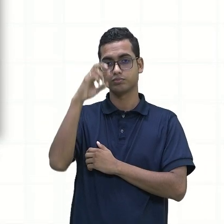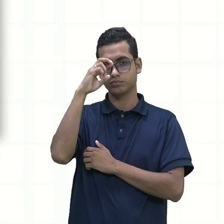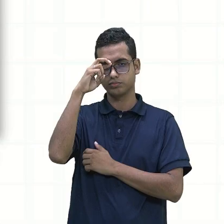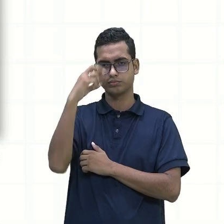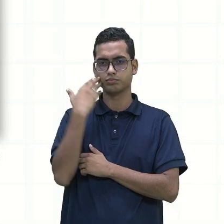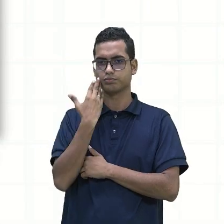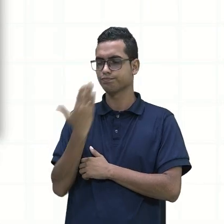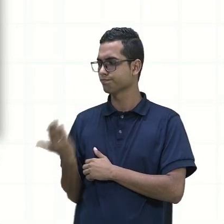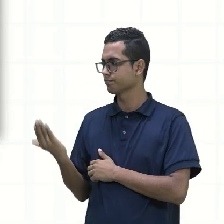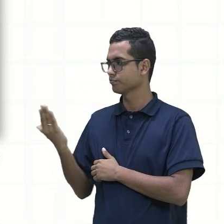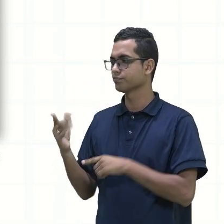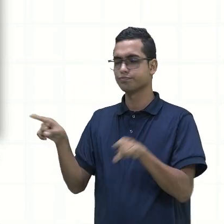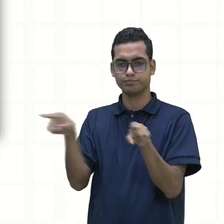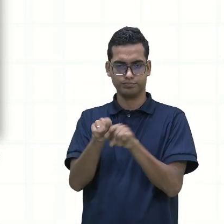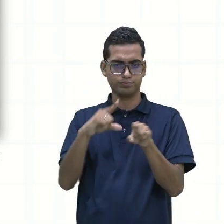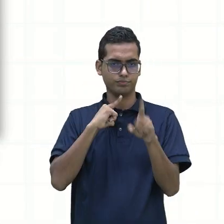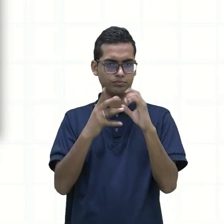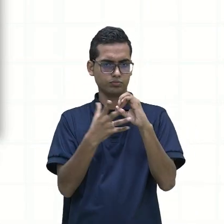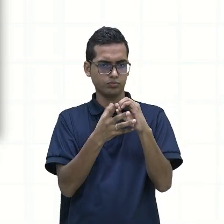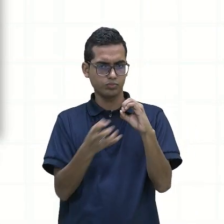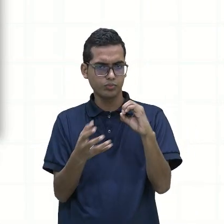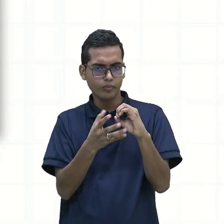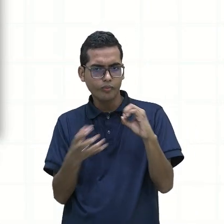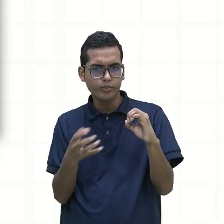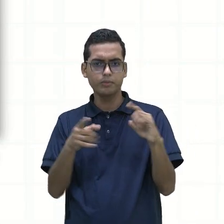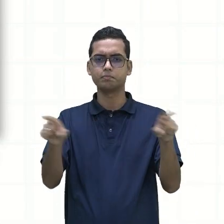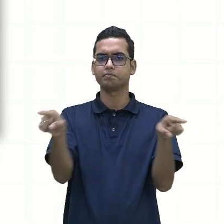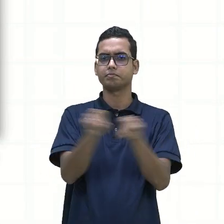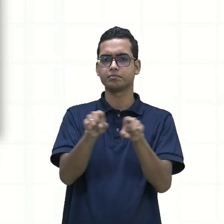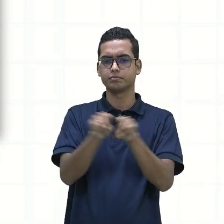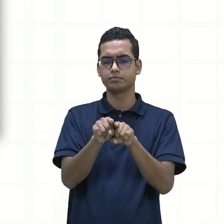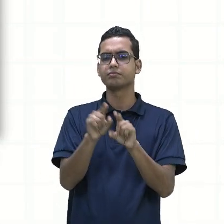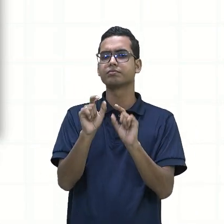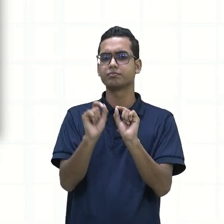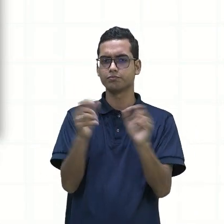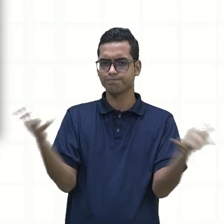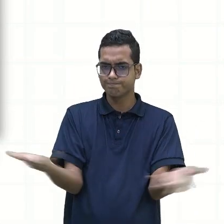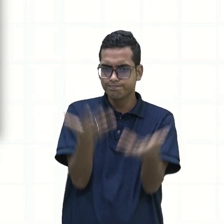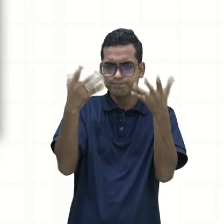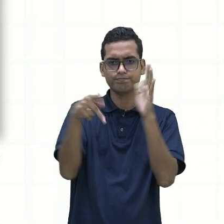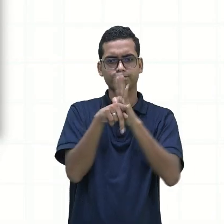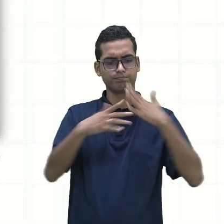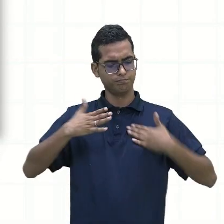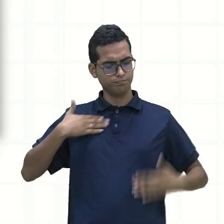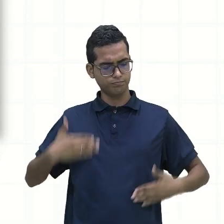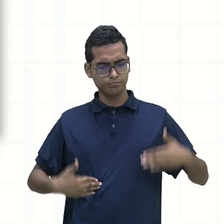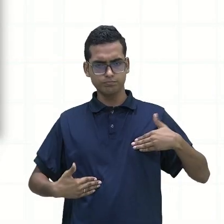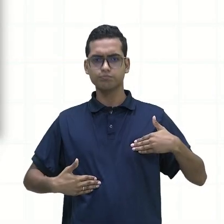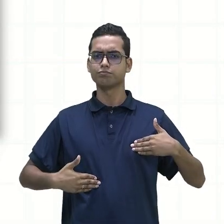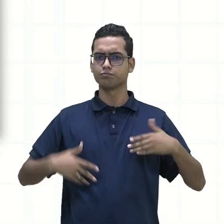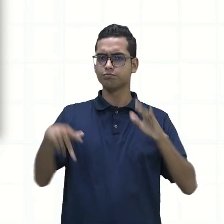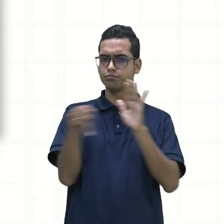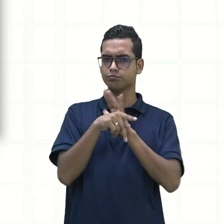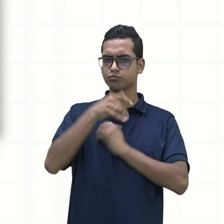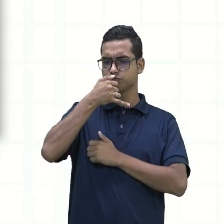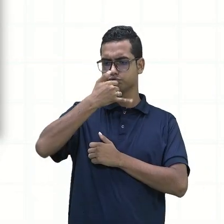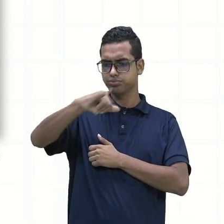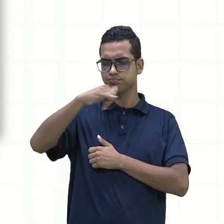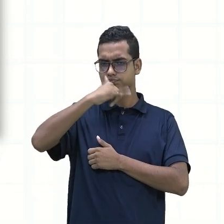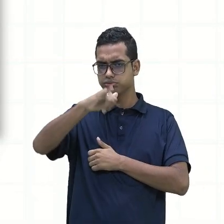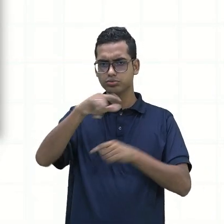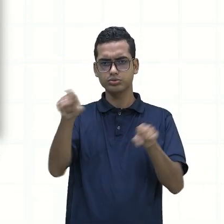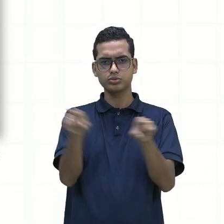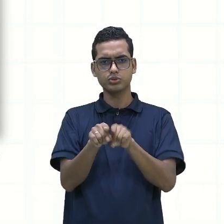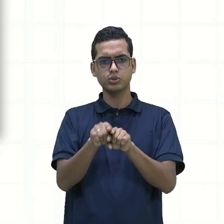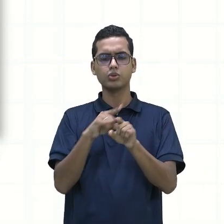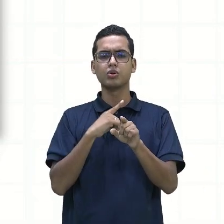efeito antioxidante e comentam que também é estimulante, né, dá aquela vitalidade, aumento